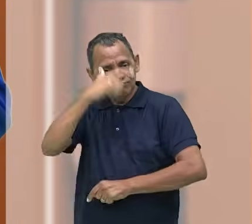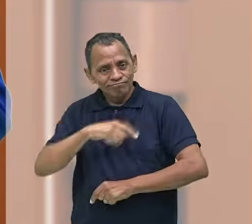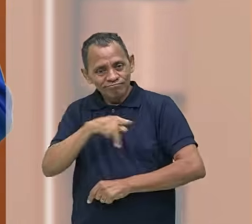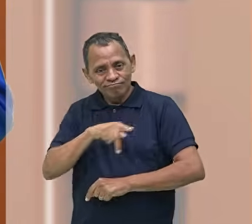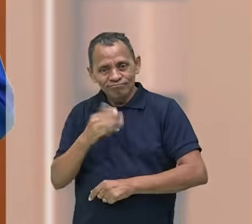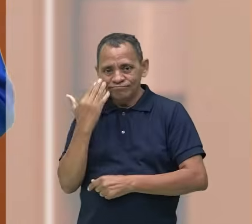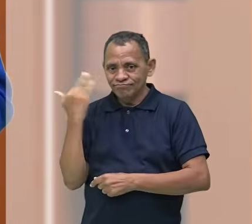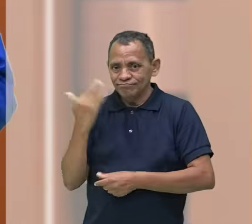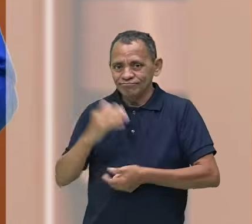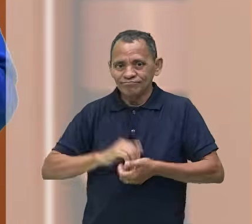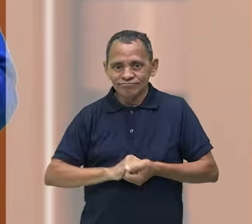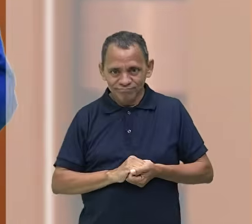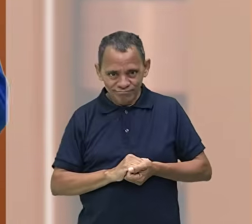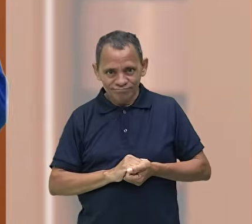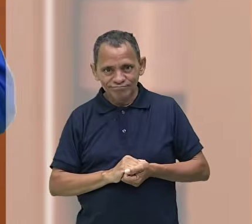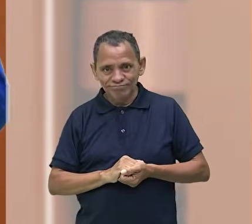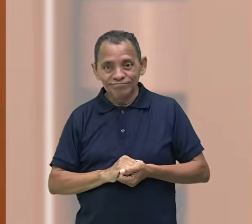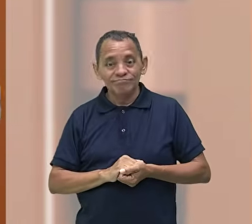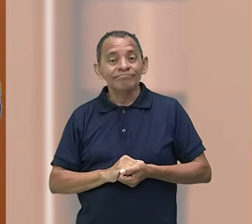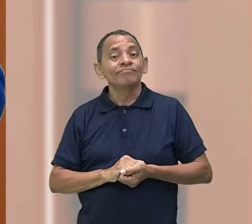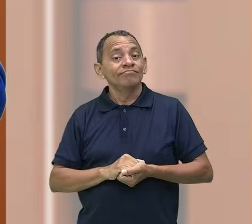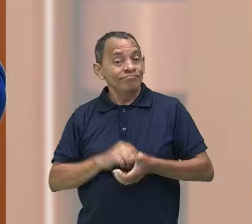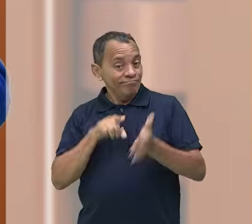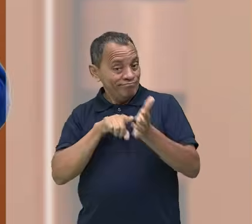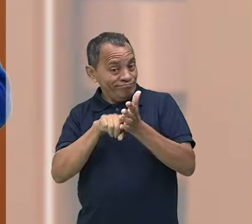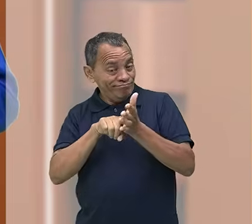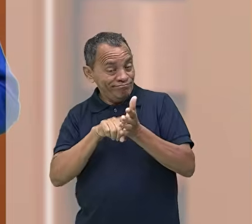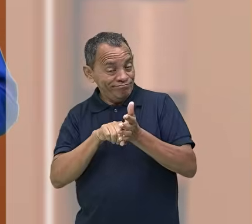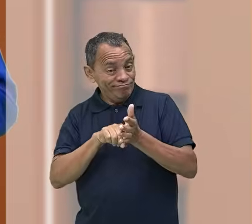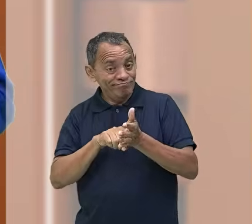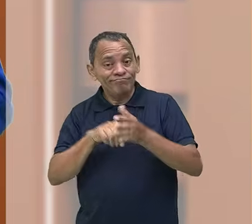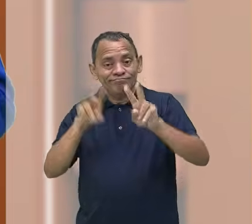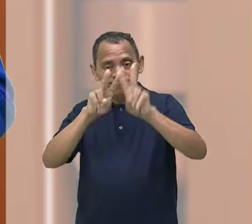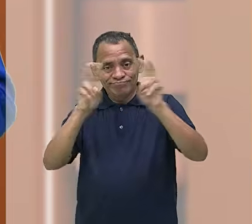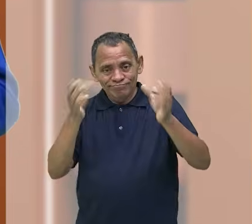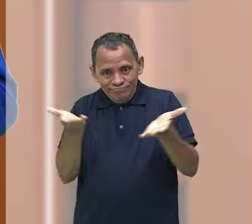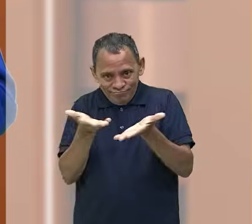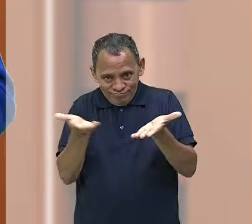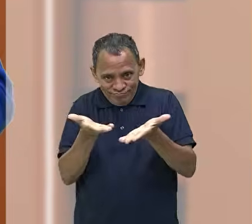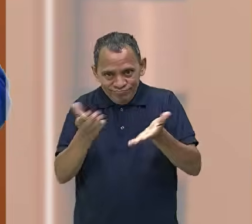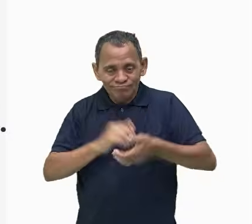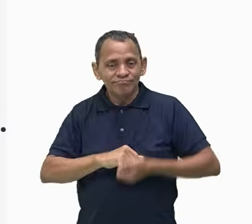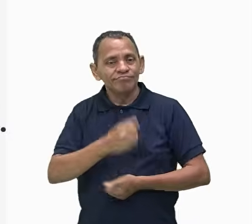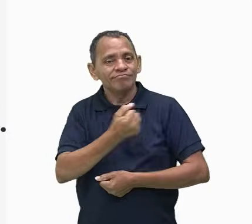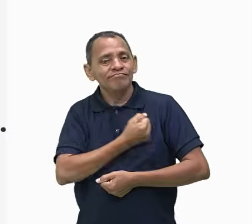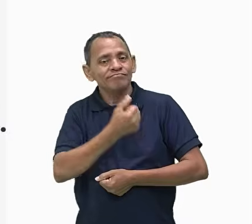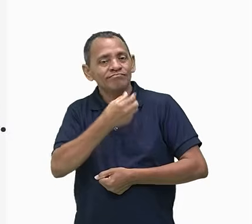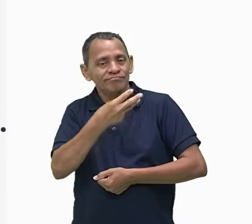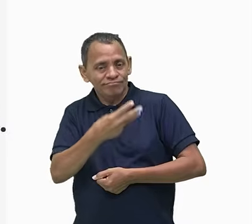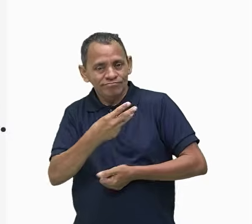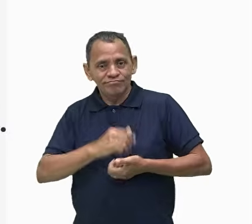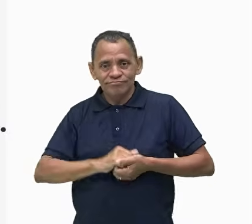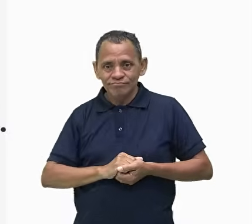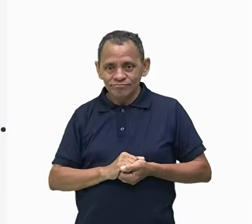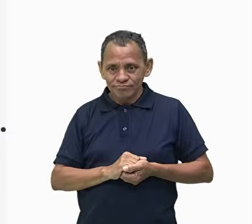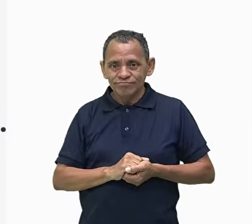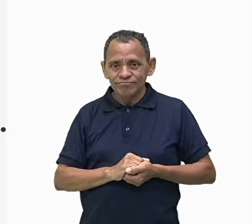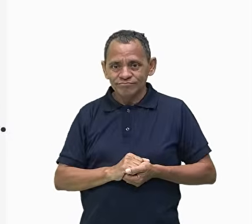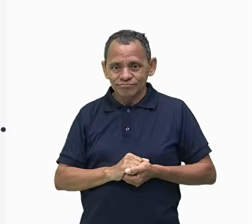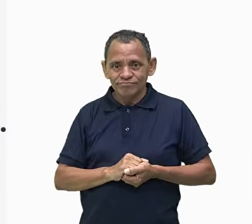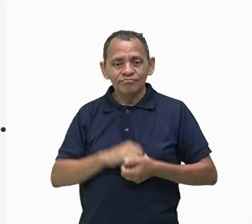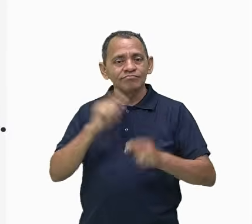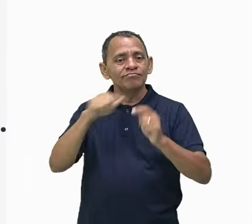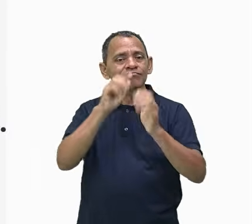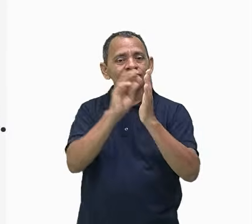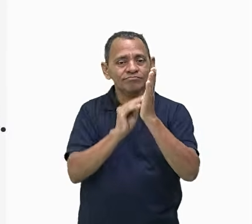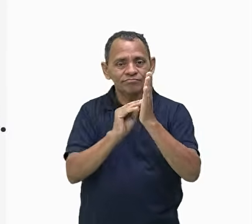Ludmila Dutra. Vamos agora verificar o que estudaremos na nossa aula 3. Olha só, gente. Na aula 3, o objeto